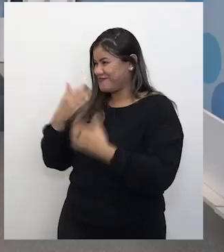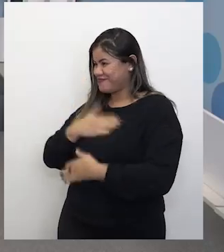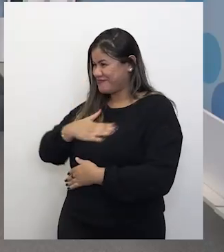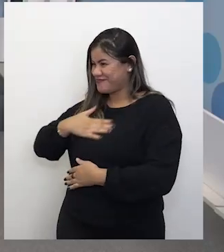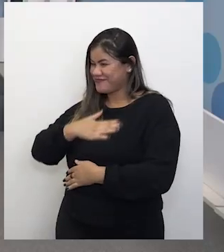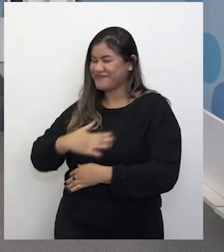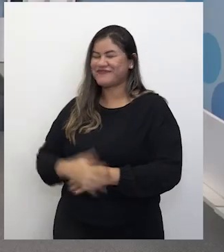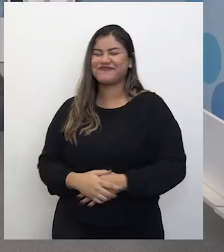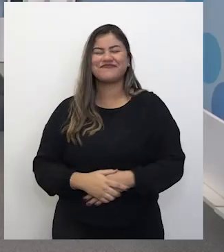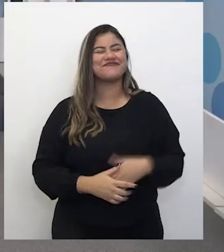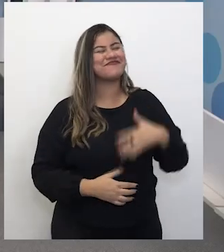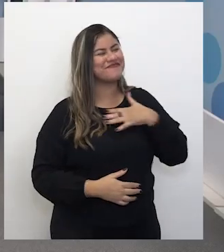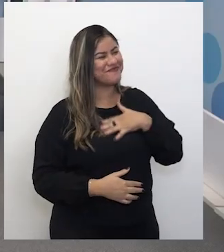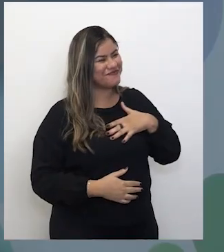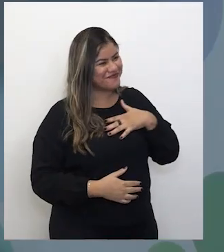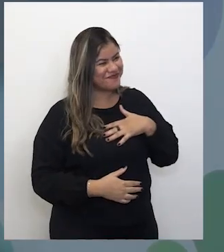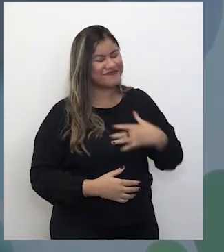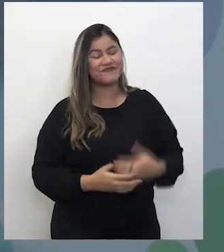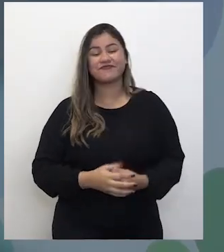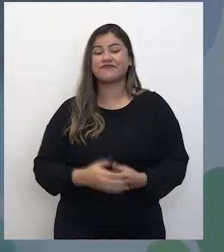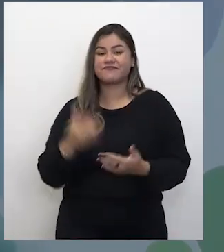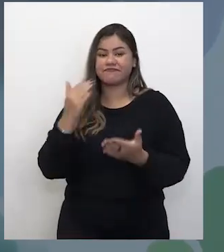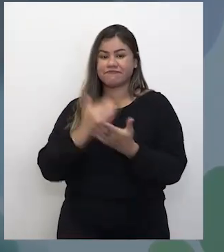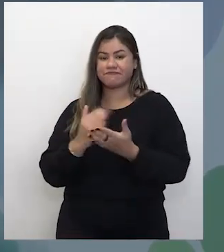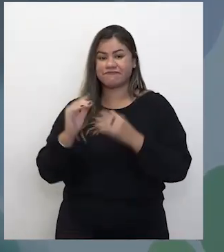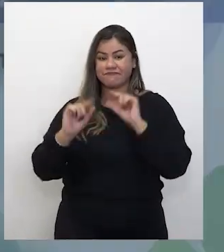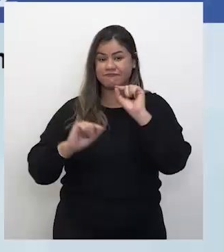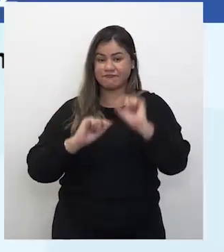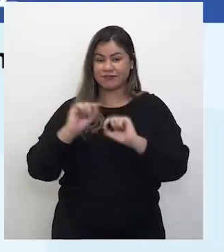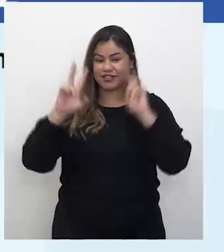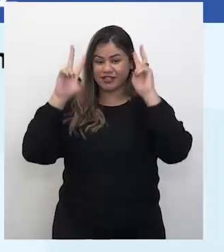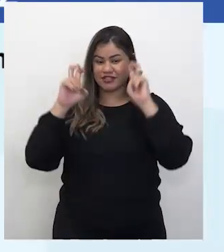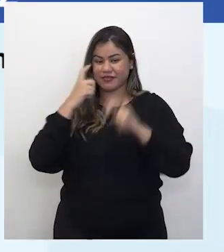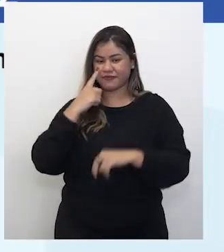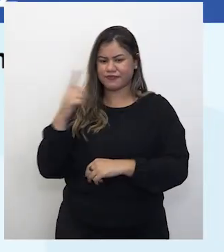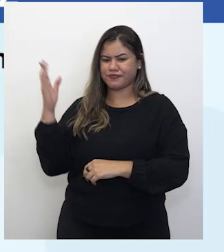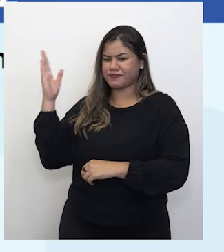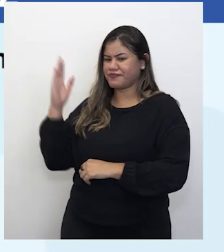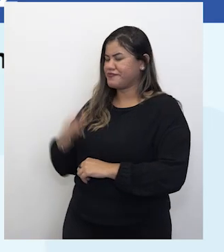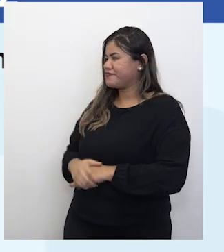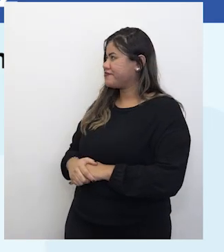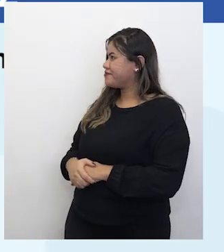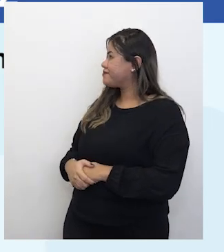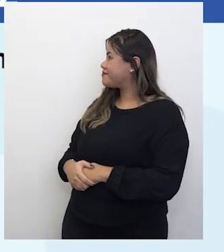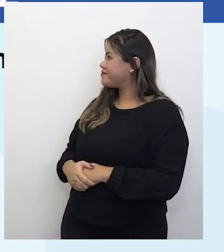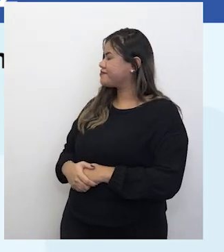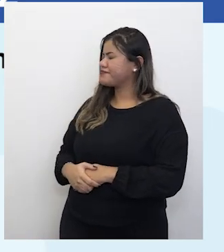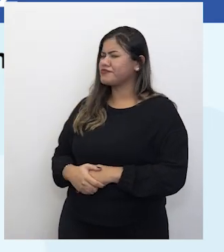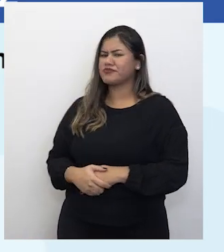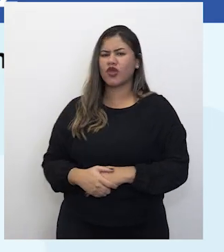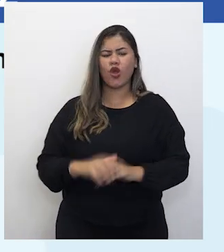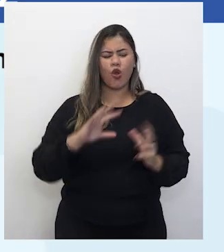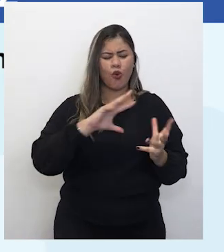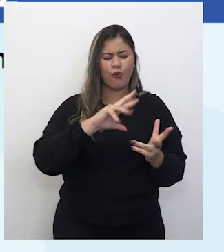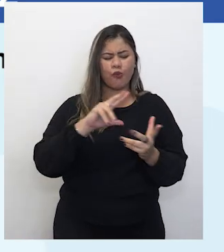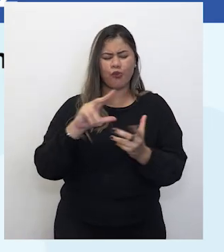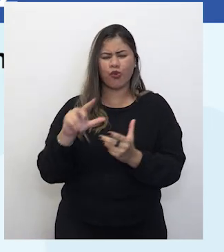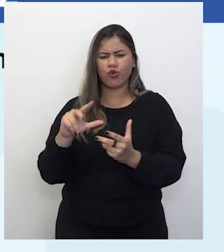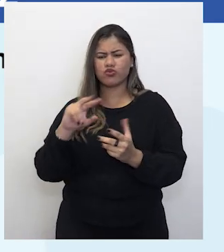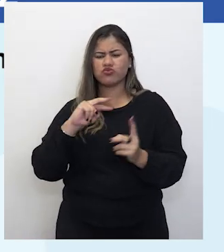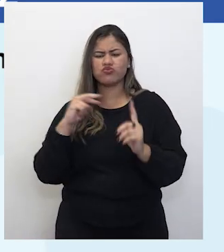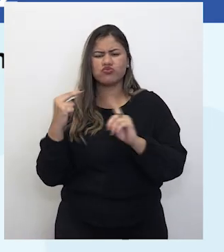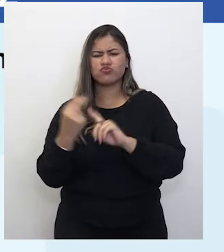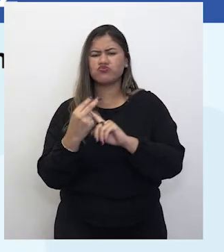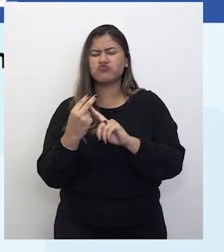meu. Vamos começar a nossa aula, então. Observem aí o tema na tela. Como ver o mundo com outros olhos,